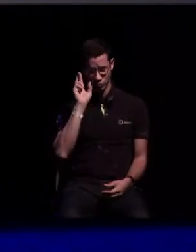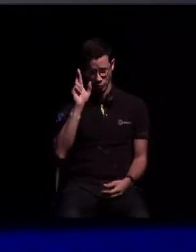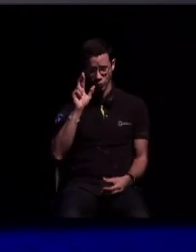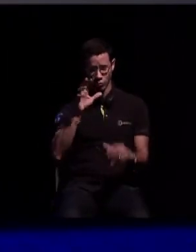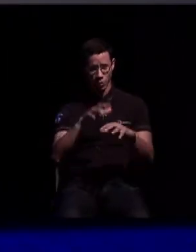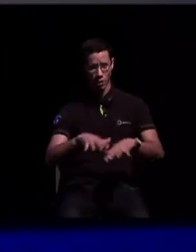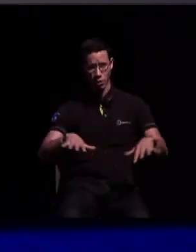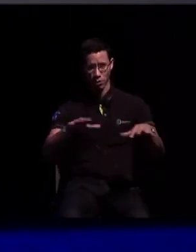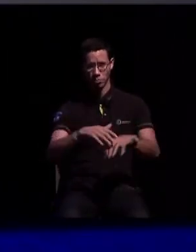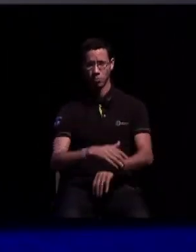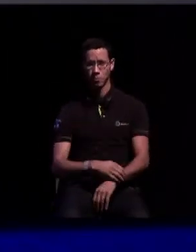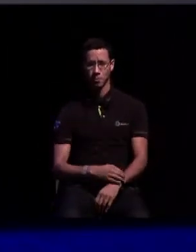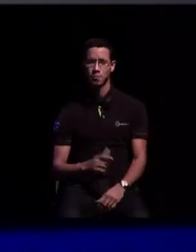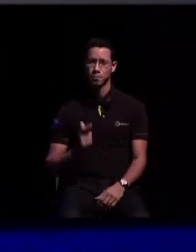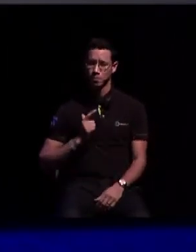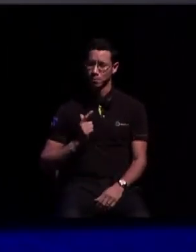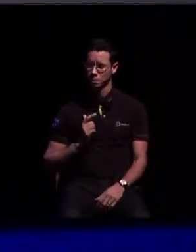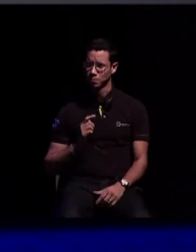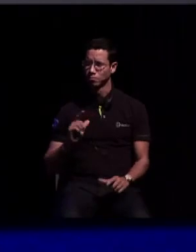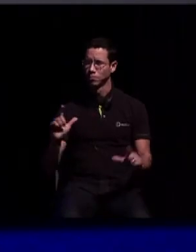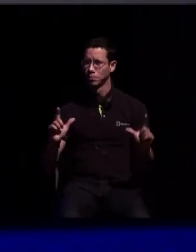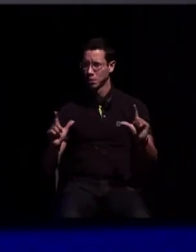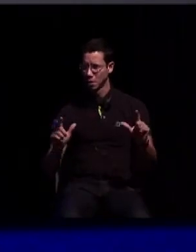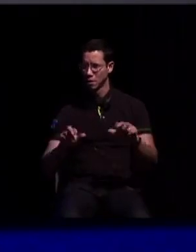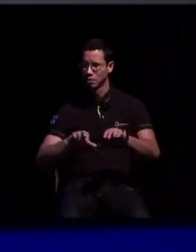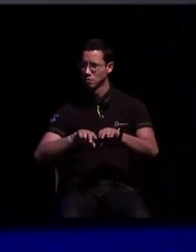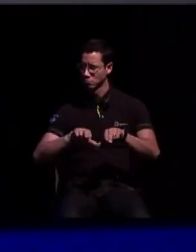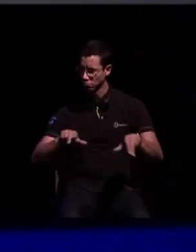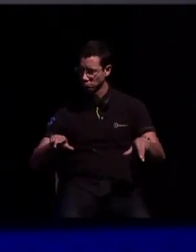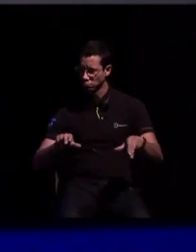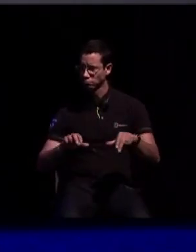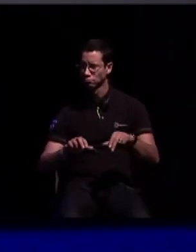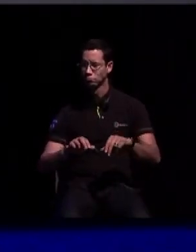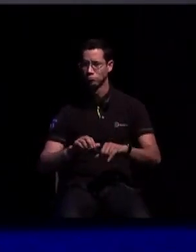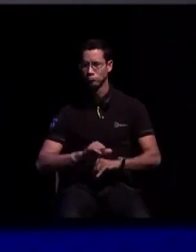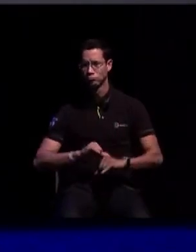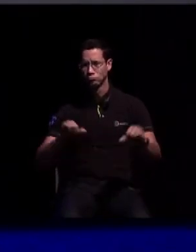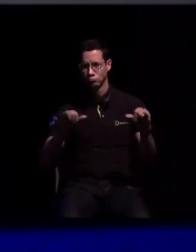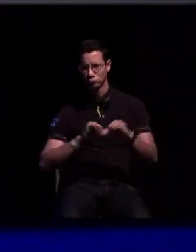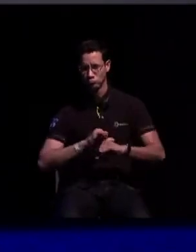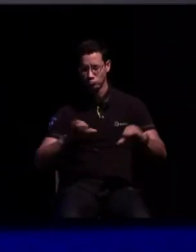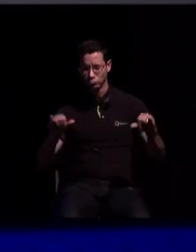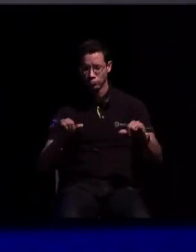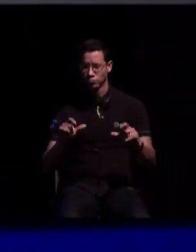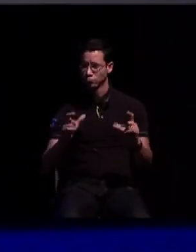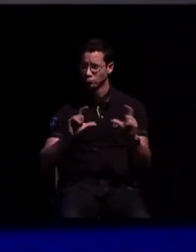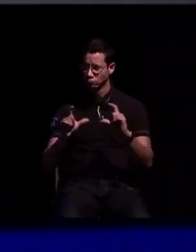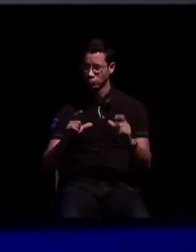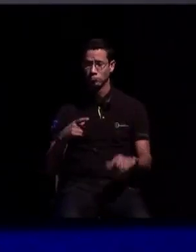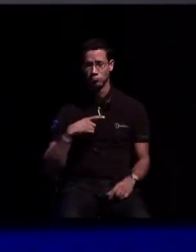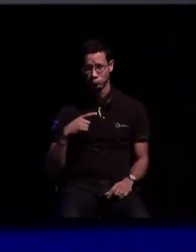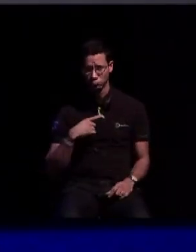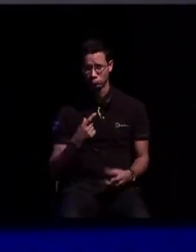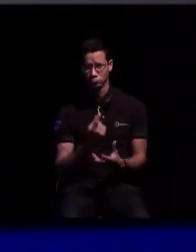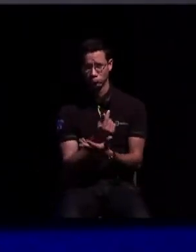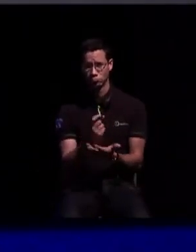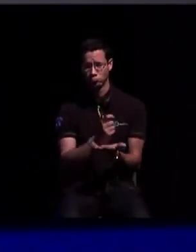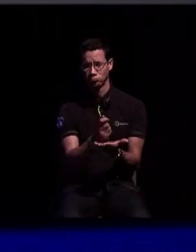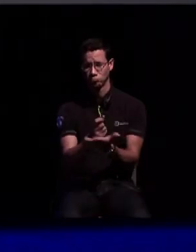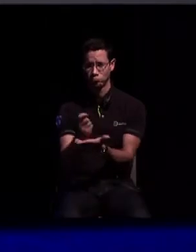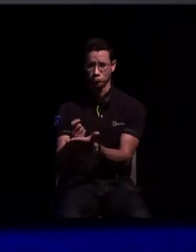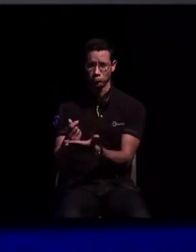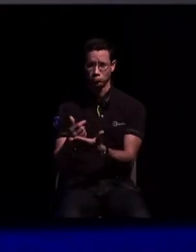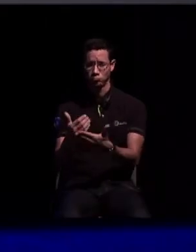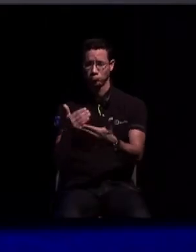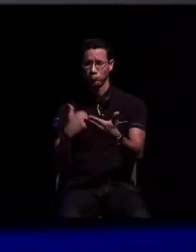mercado, né, que tem uma imprensa, que tem todos os mecanismos de divulgação da sua mensagem, tem dinheiro para comprar outras